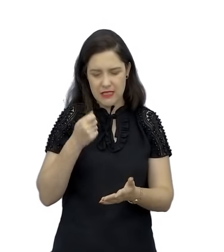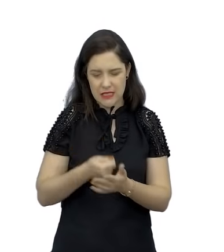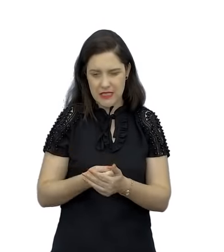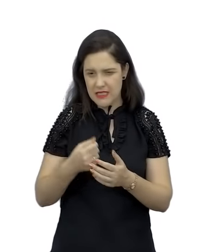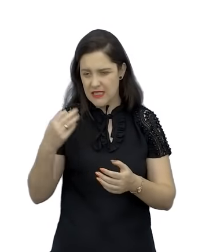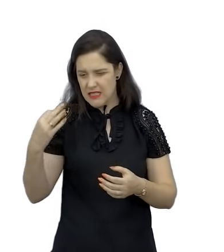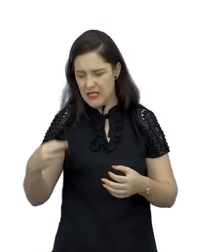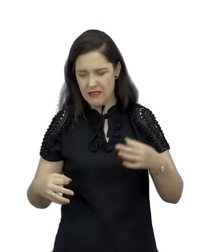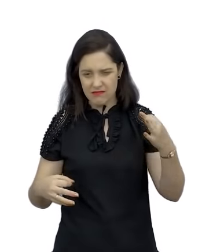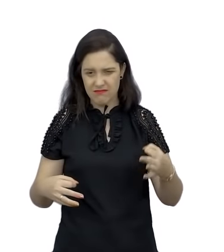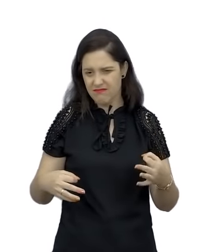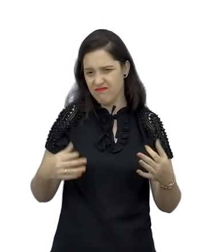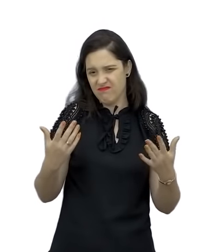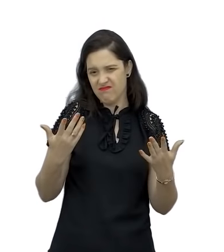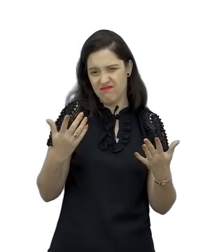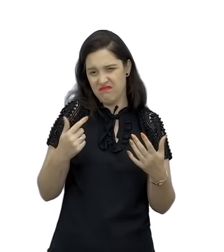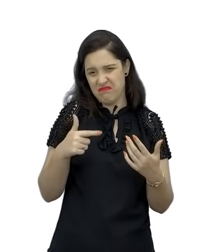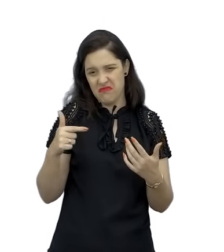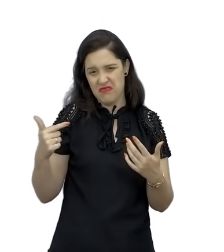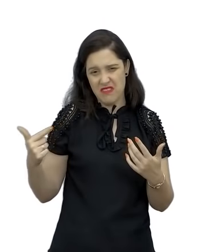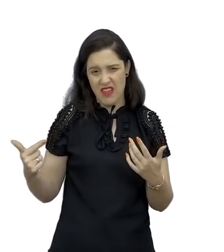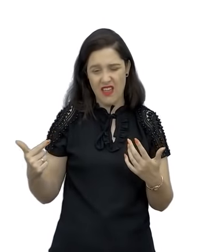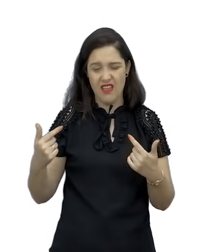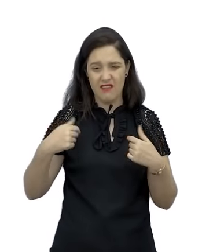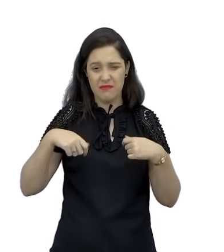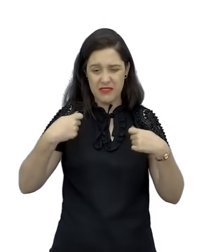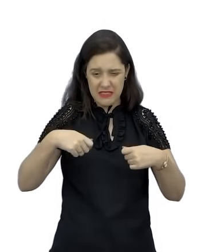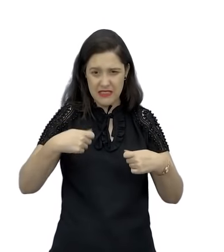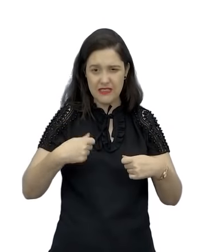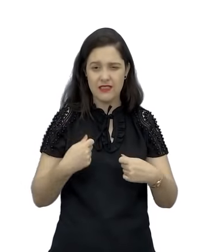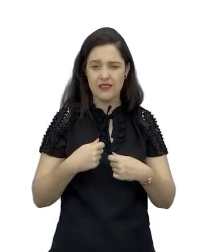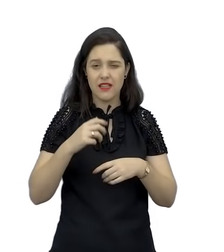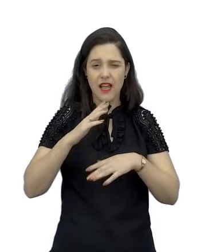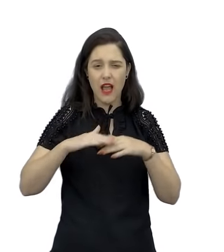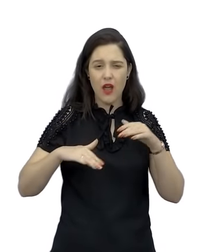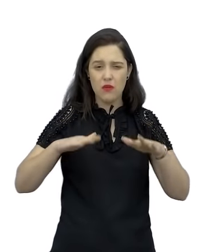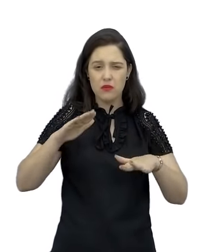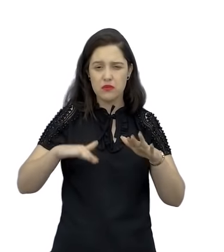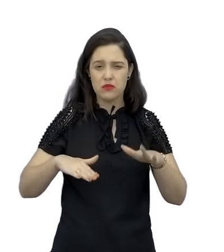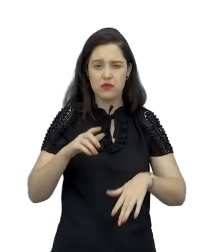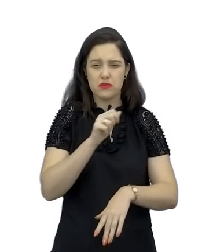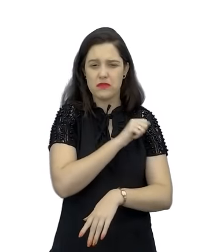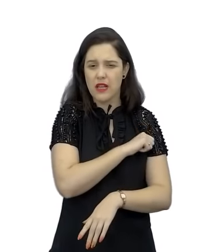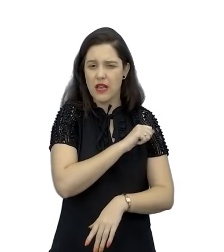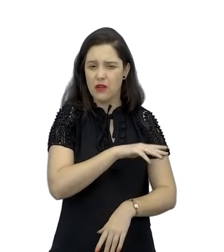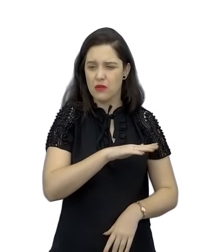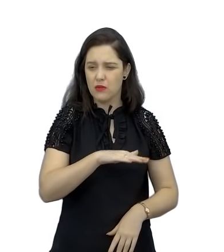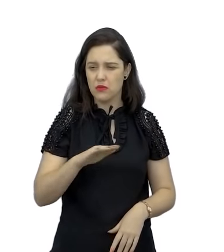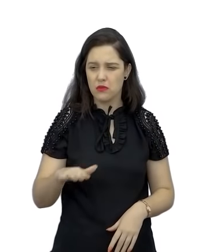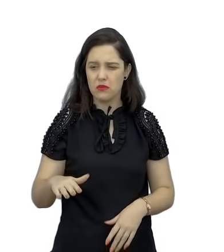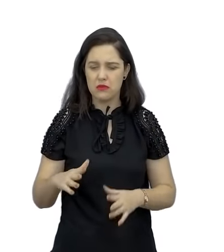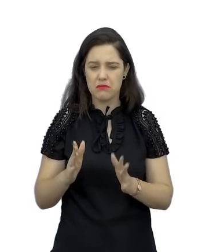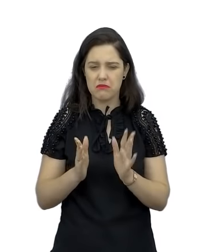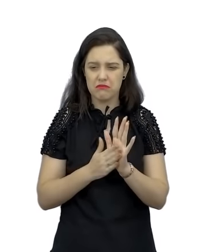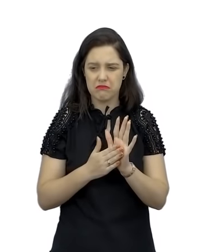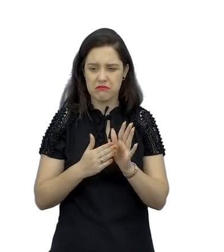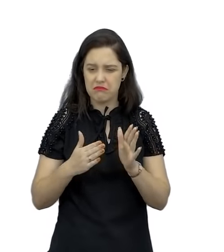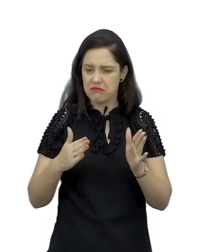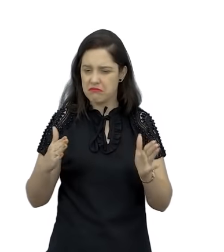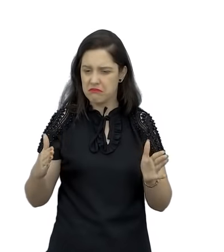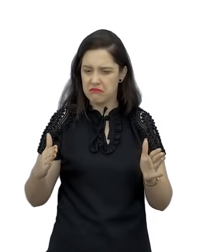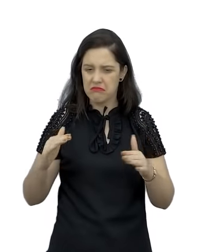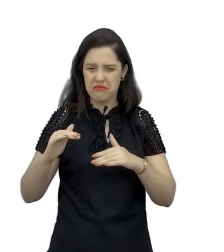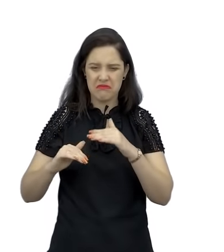muito evidente para os estudantes, né? Às vezes, o estudante, em algum momento, em algum processo, né, quando ele